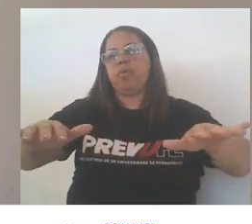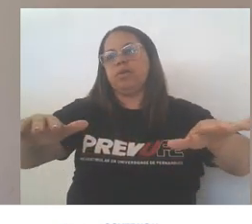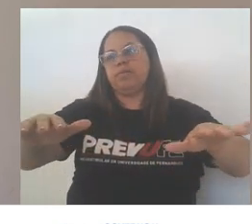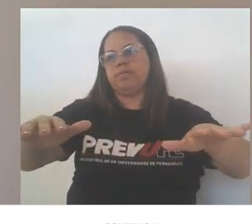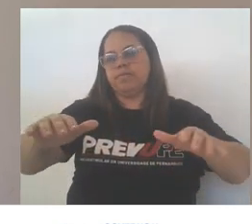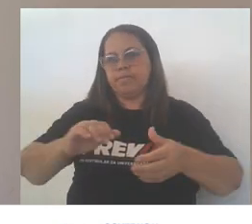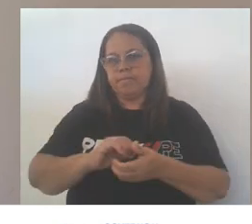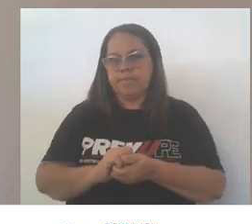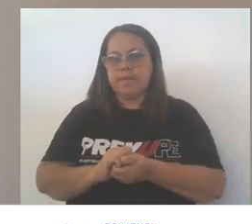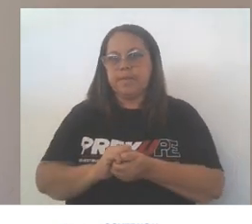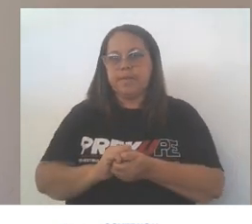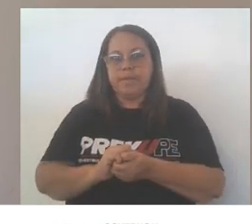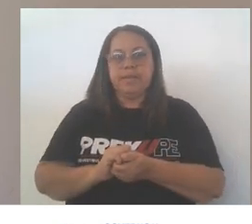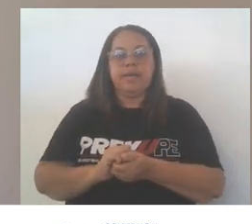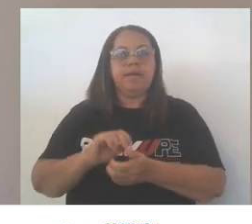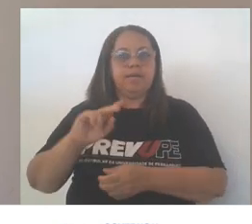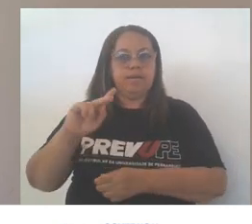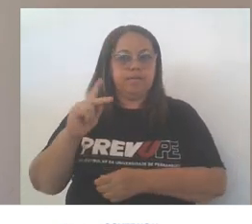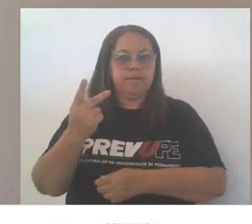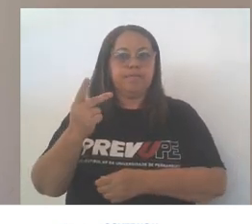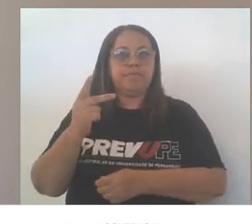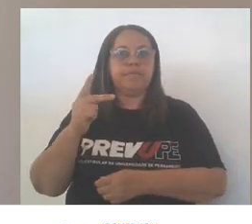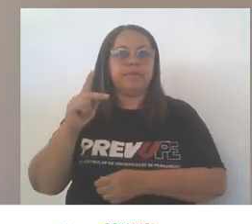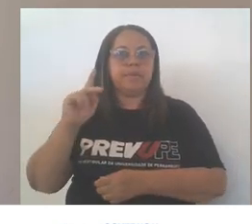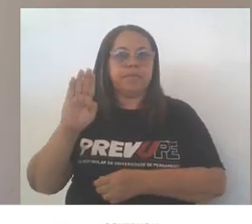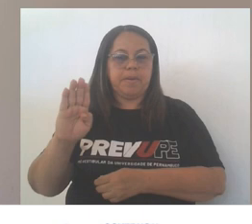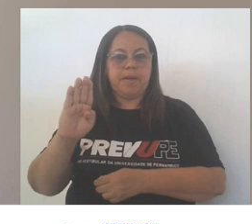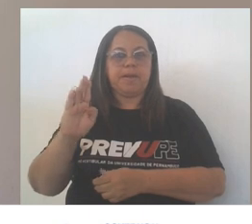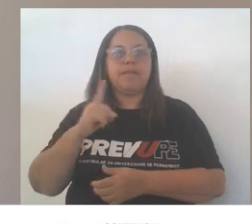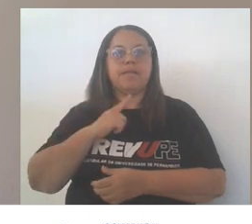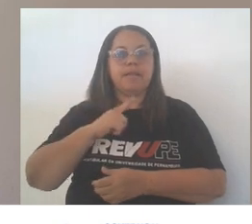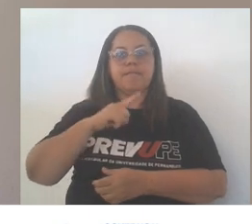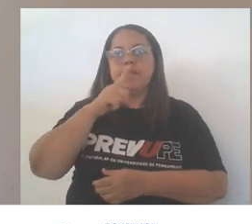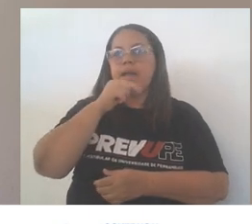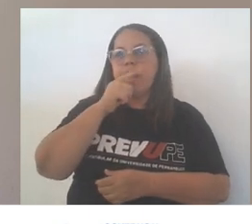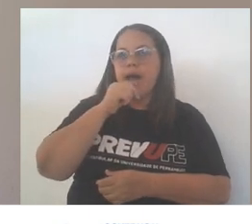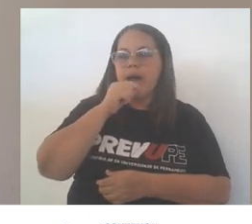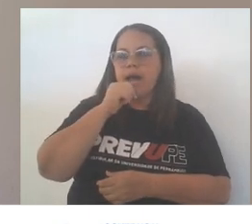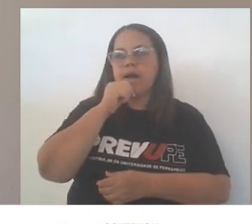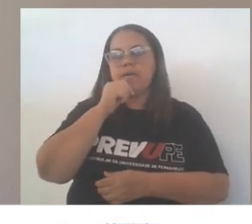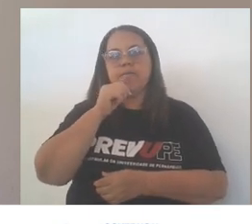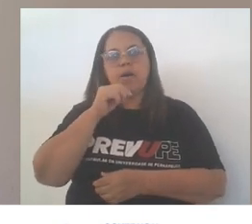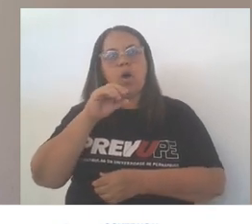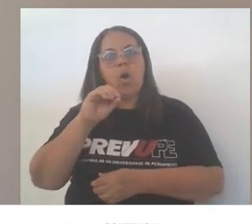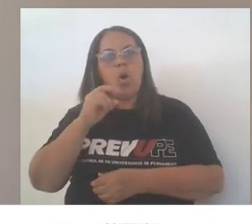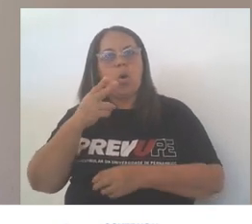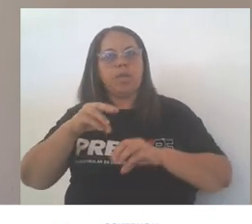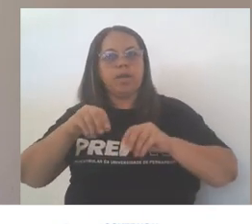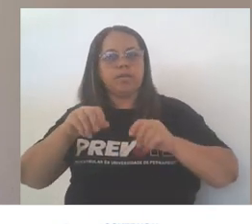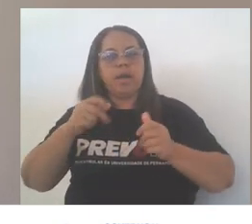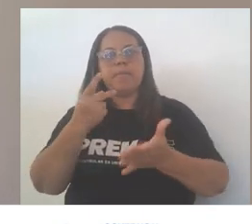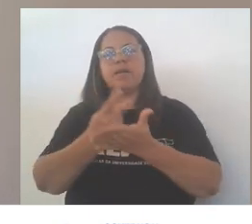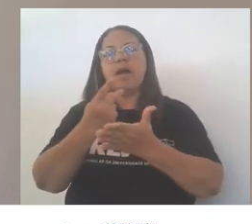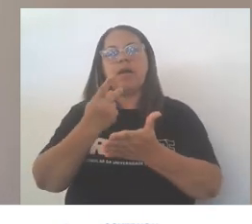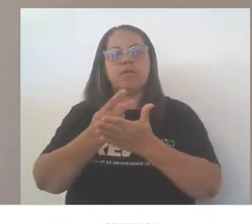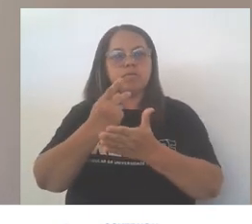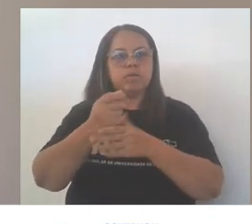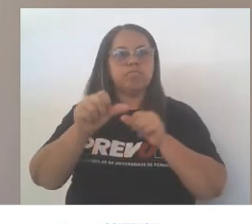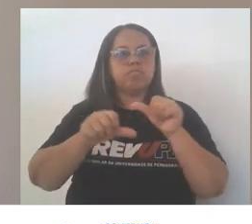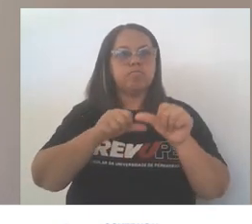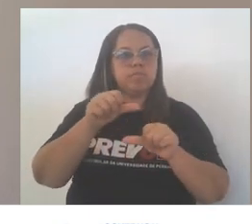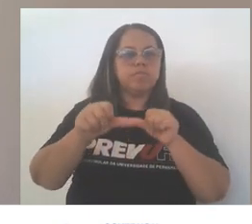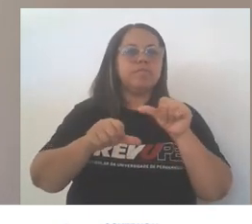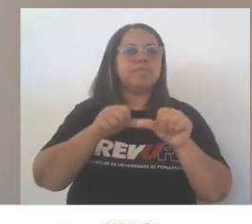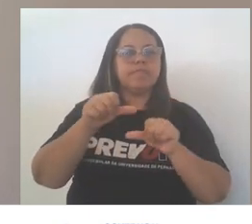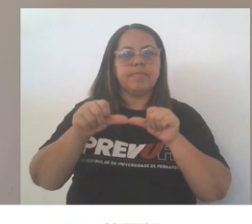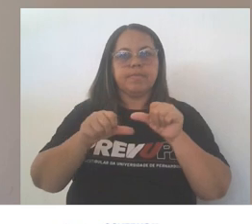O mercúrio, então presente na terra ou na água, pode sofrer uma transformação microbiana, convertendo-se em